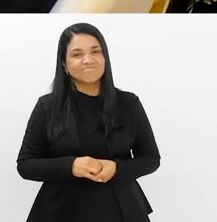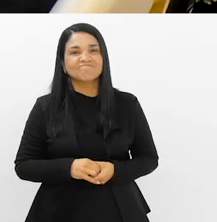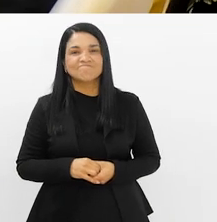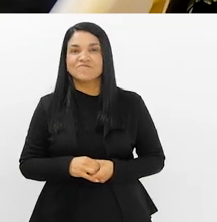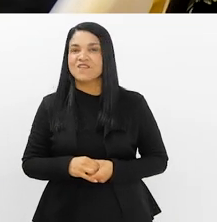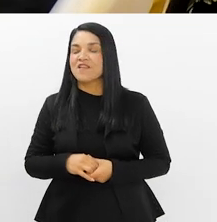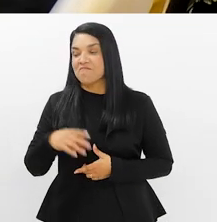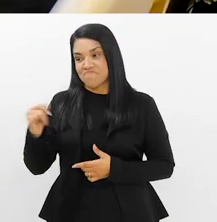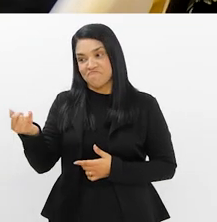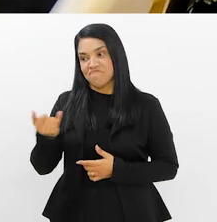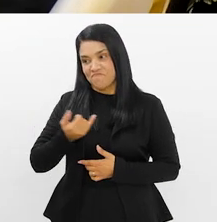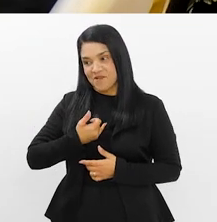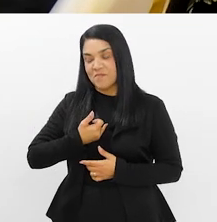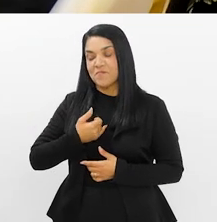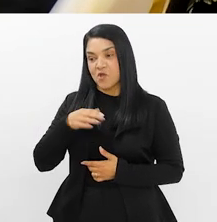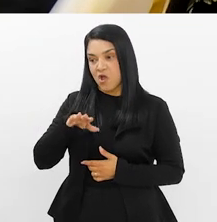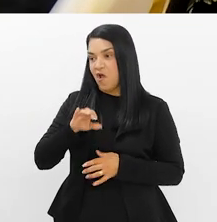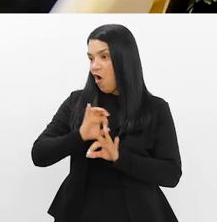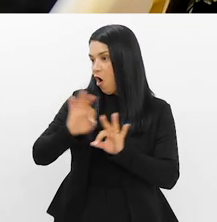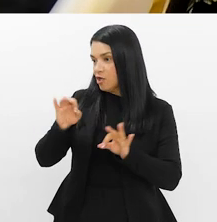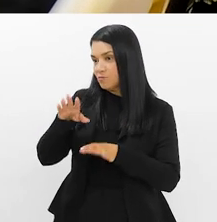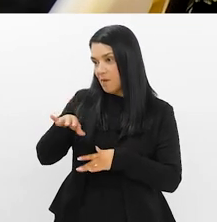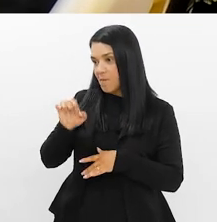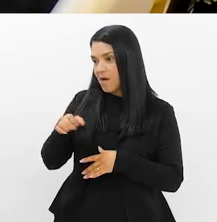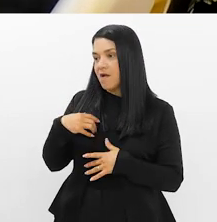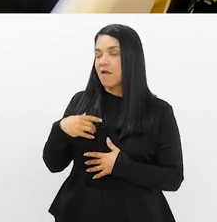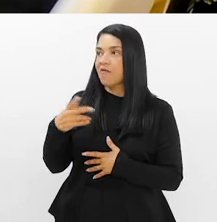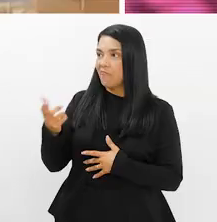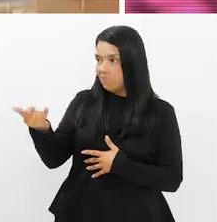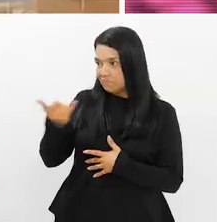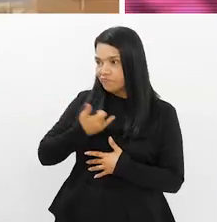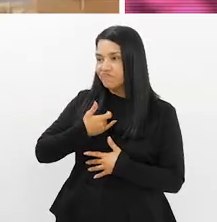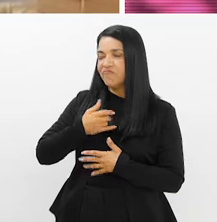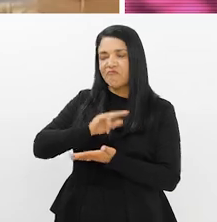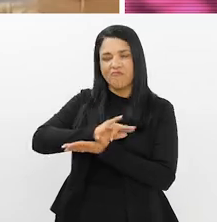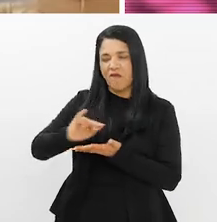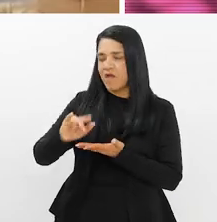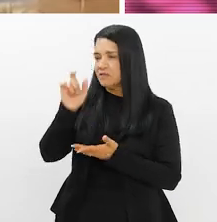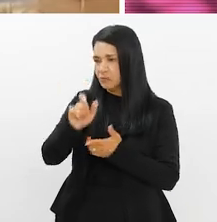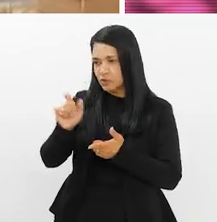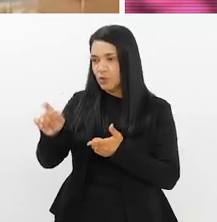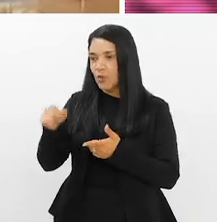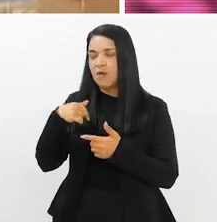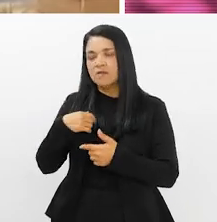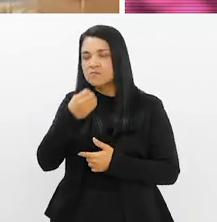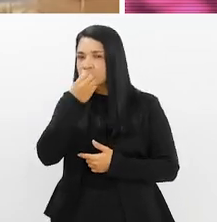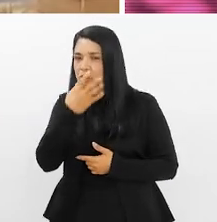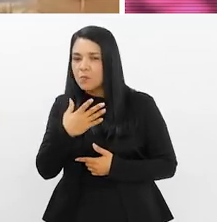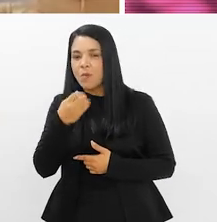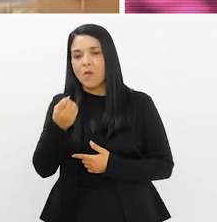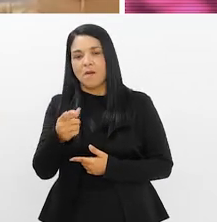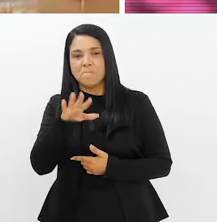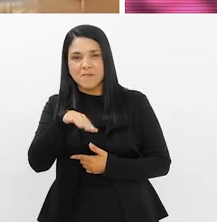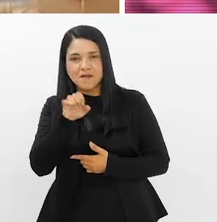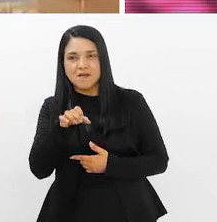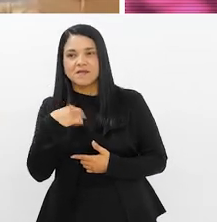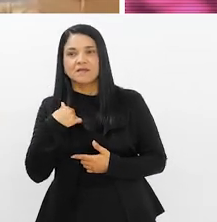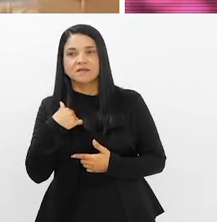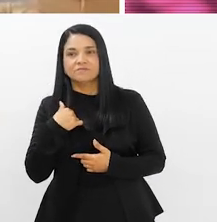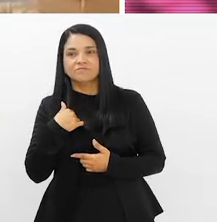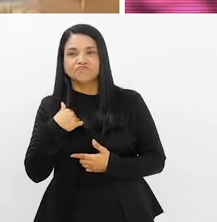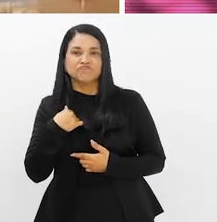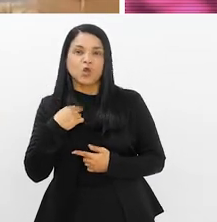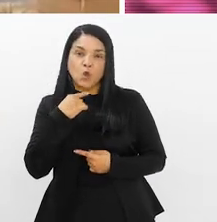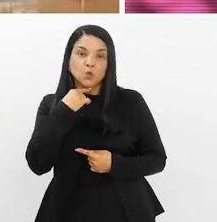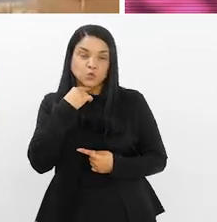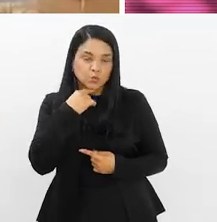É, isso de eu ser uma ótima mãe, já ouvi de algumas pessoas, né? Ah, mas por que tu não quer ter filho? Seria tão boa mãe,